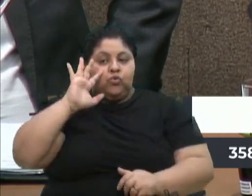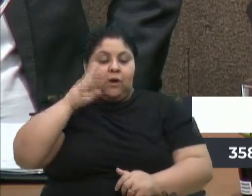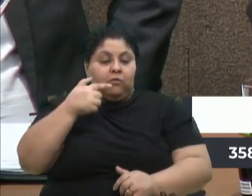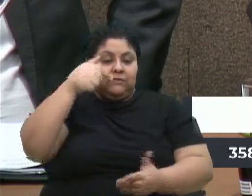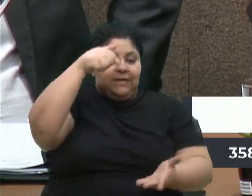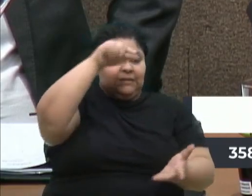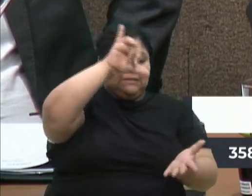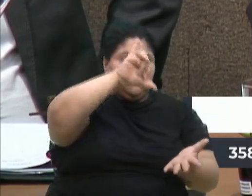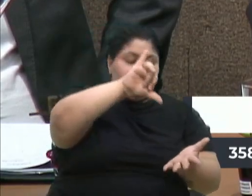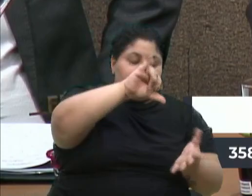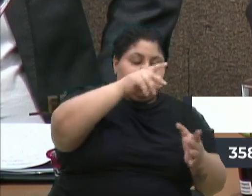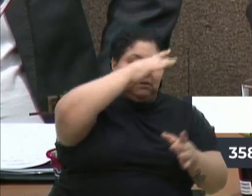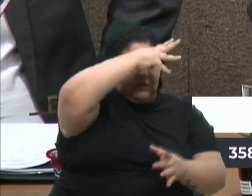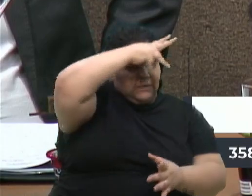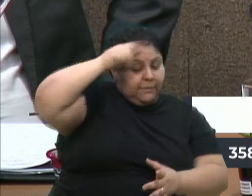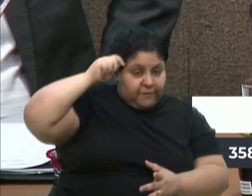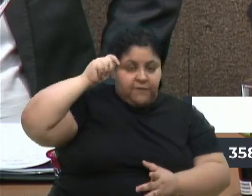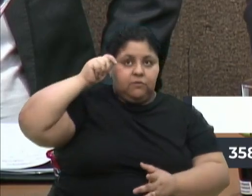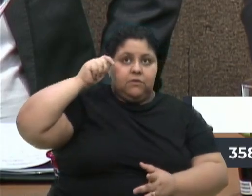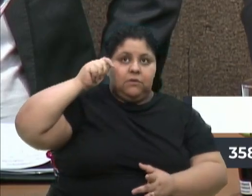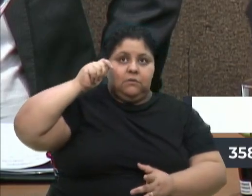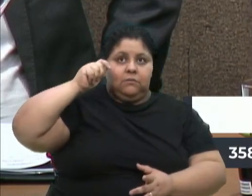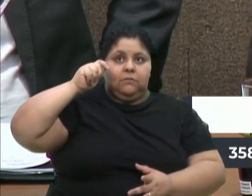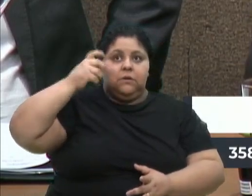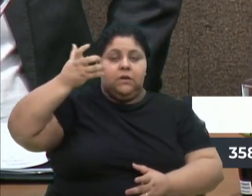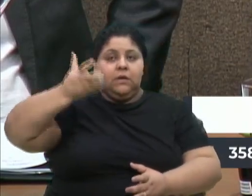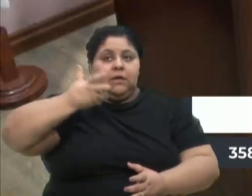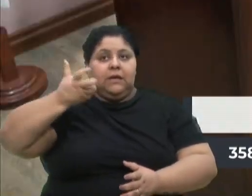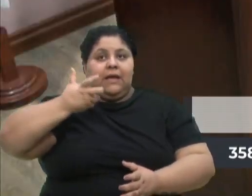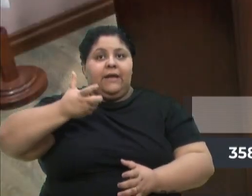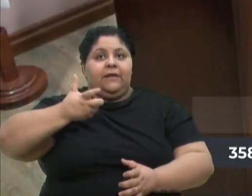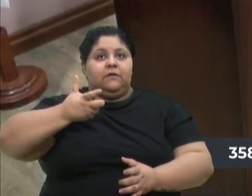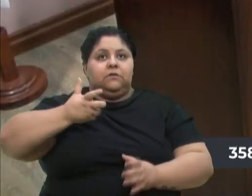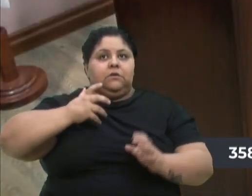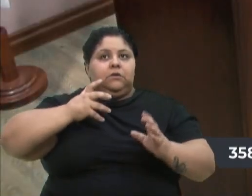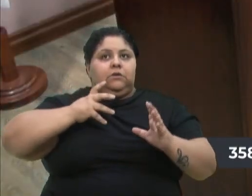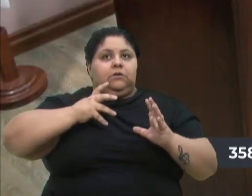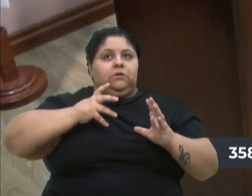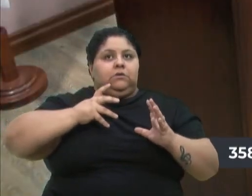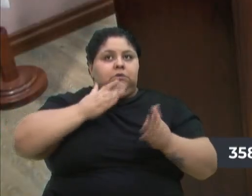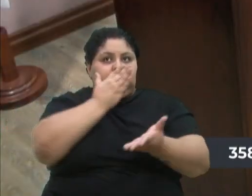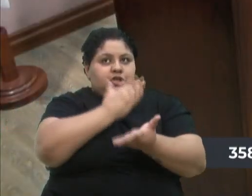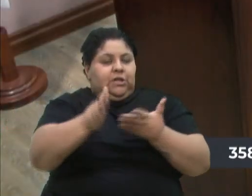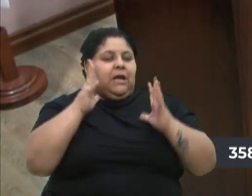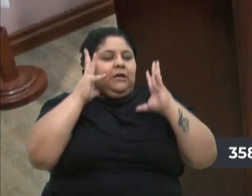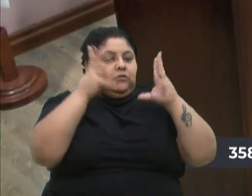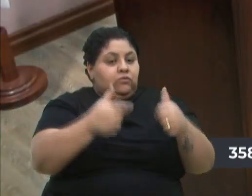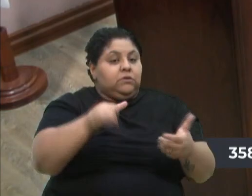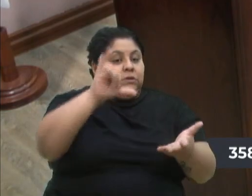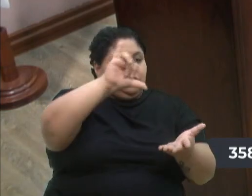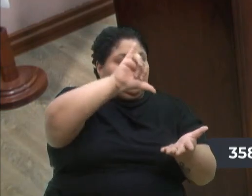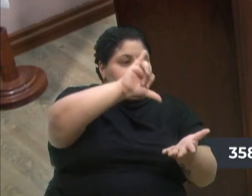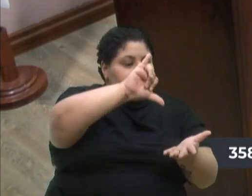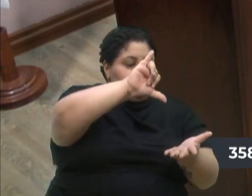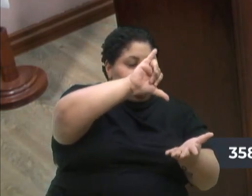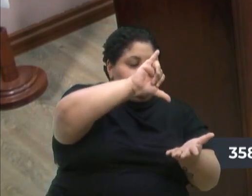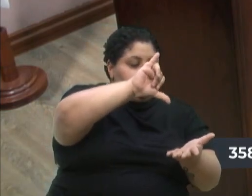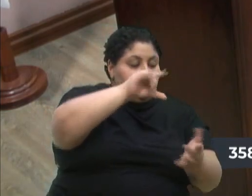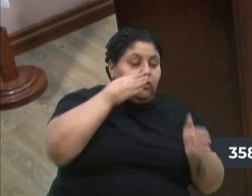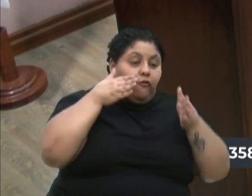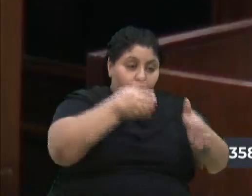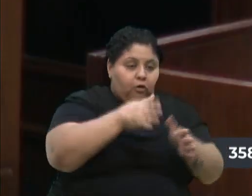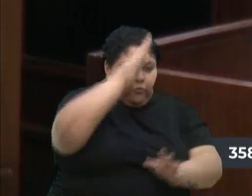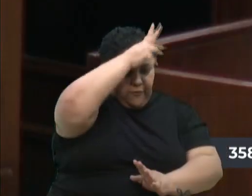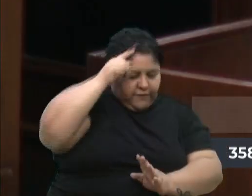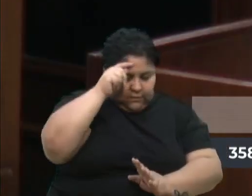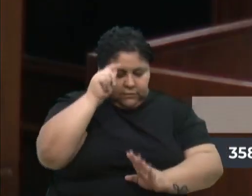seria o primeiro caminho de uma descentralização. Obrigado, vereador. Exatamente, vereador Fantinel. E deixar claro, com as boas